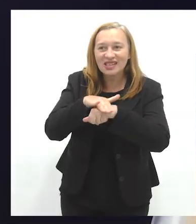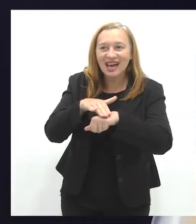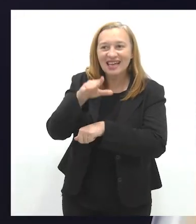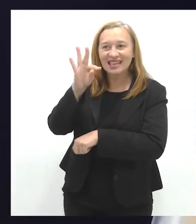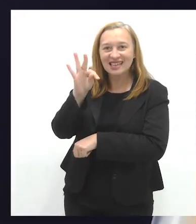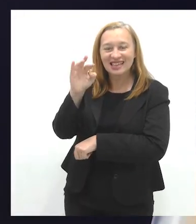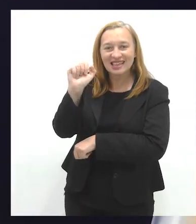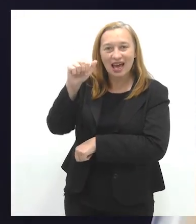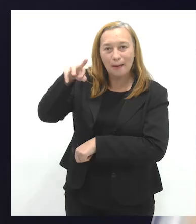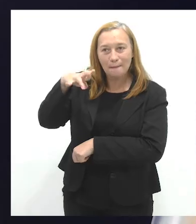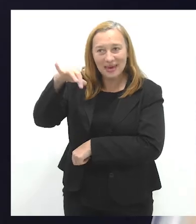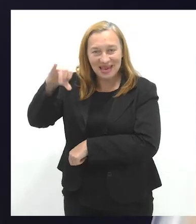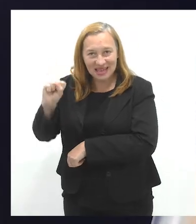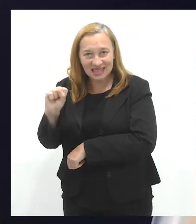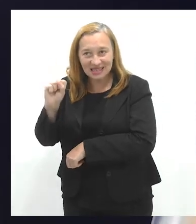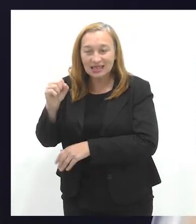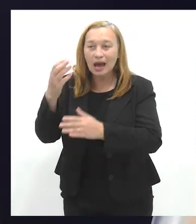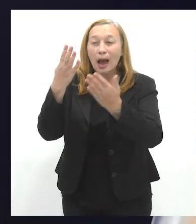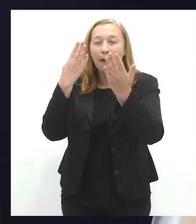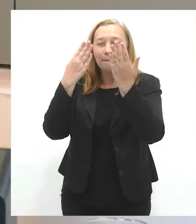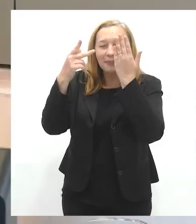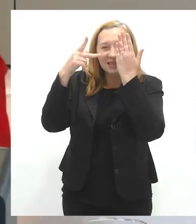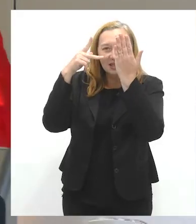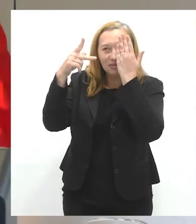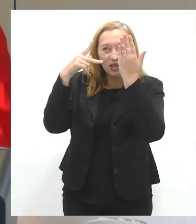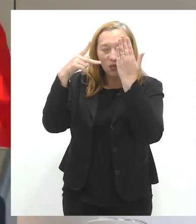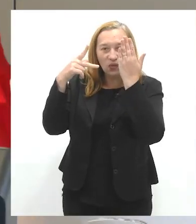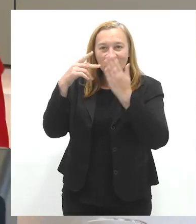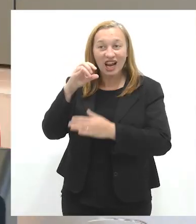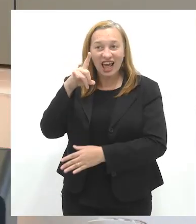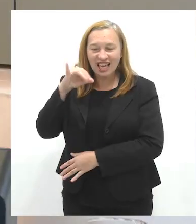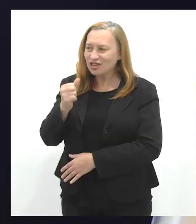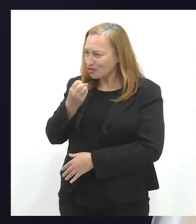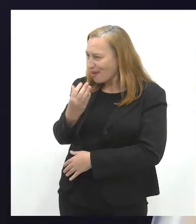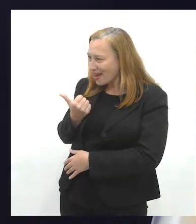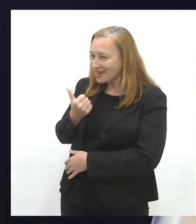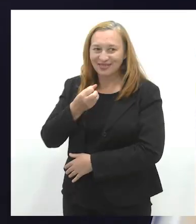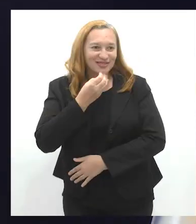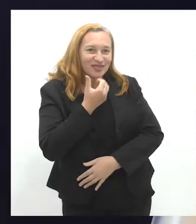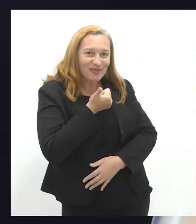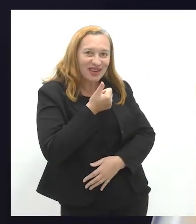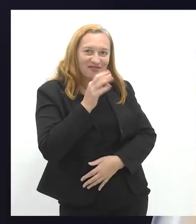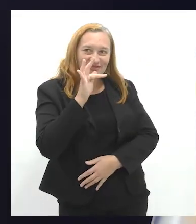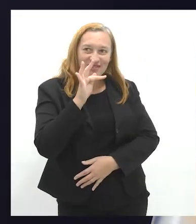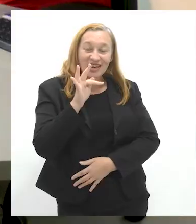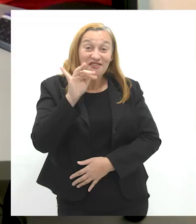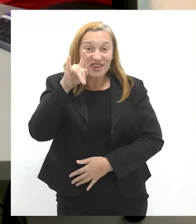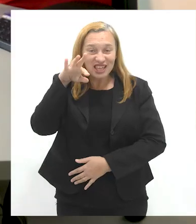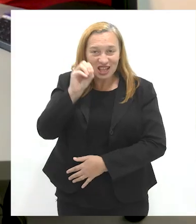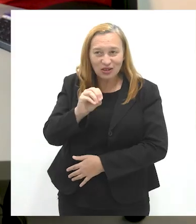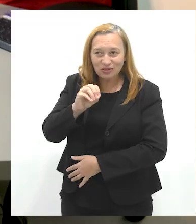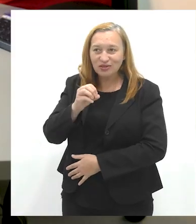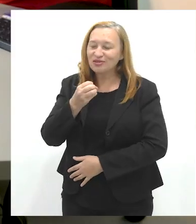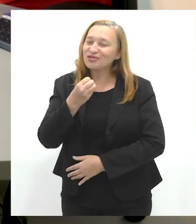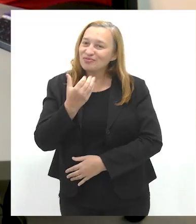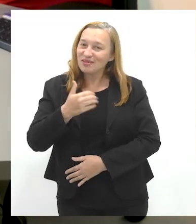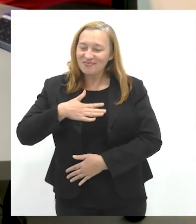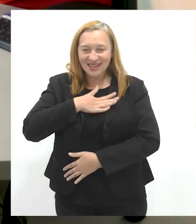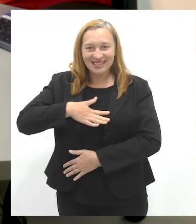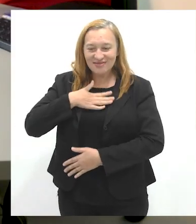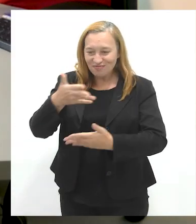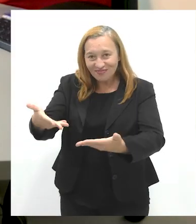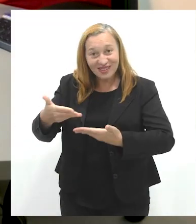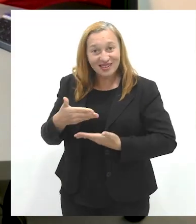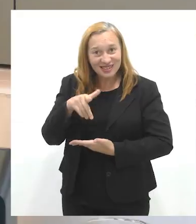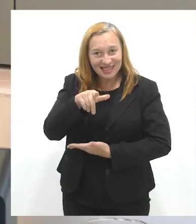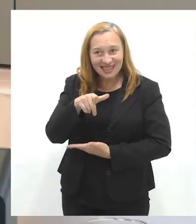Tamires Nunes, psicopedagoga clínica. Tudo bem com você? Tudo bem, Fernando, com você? Melhor agora, prazer imenso estar te recebendo